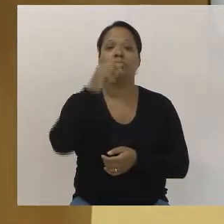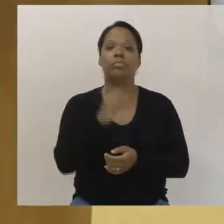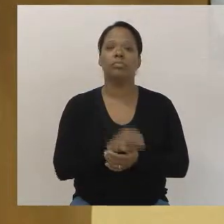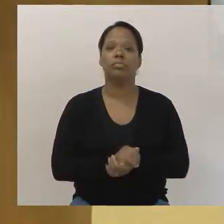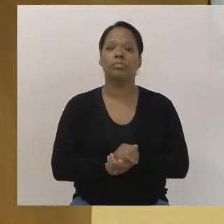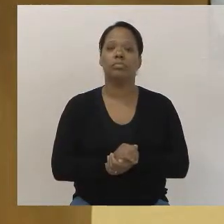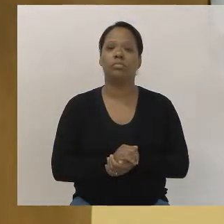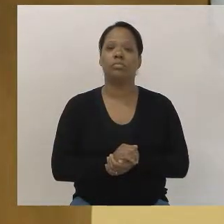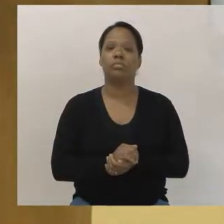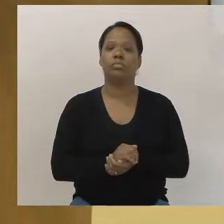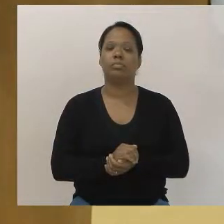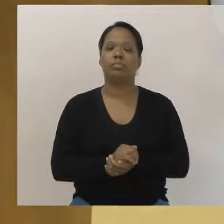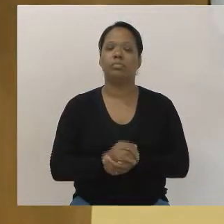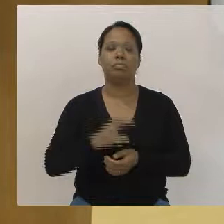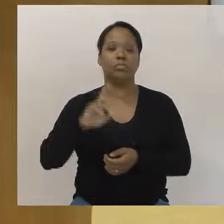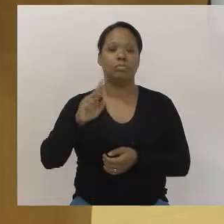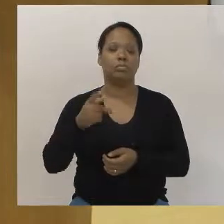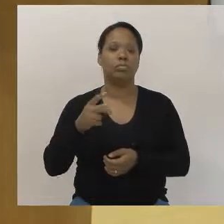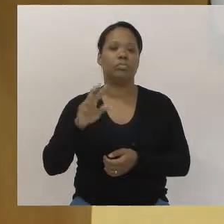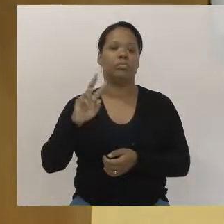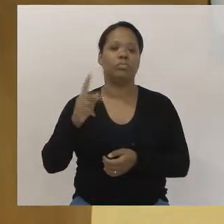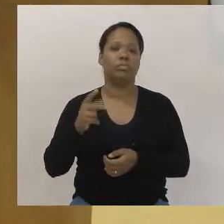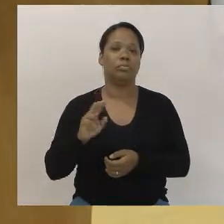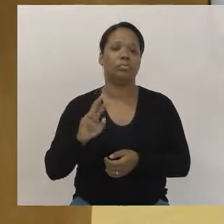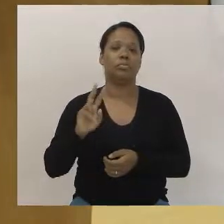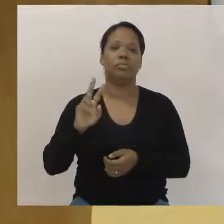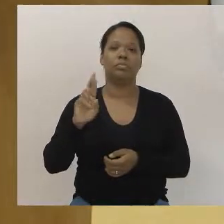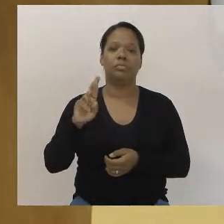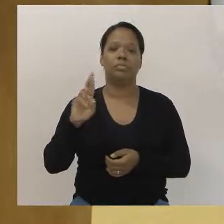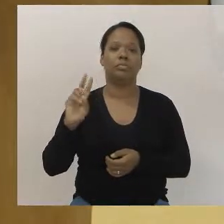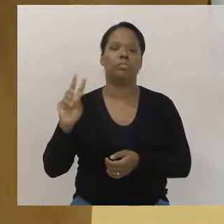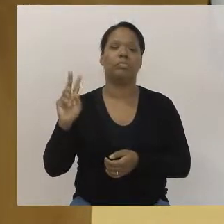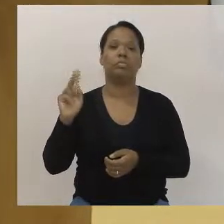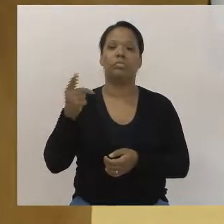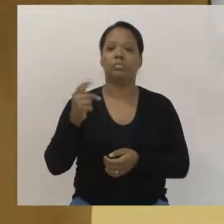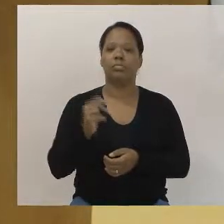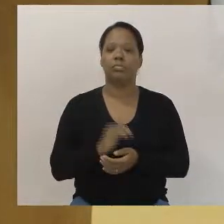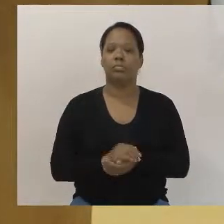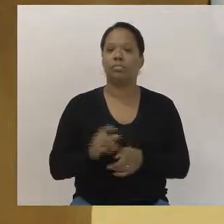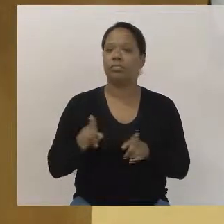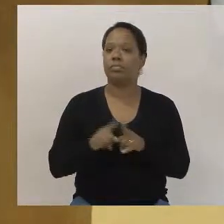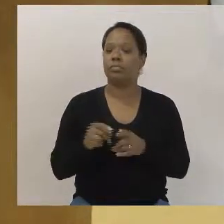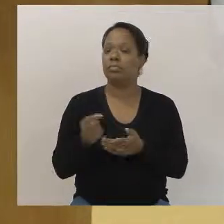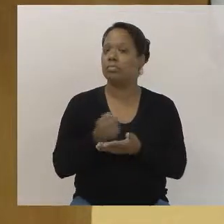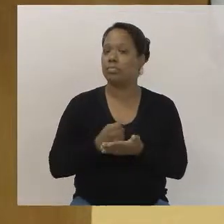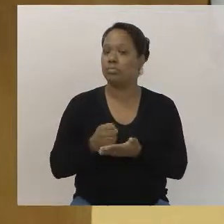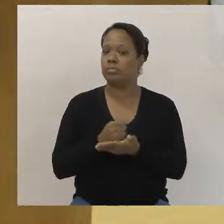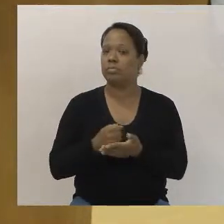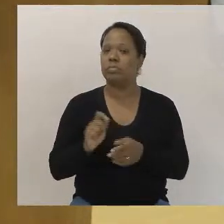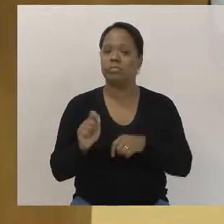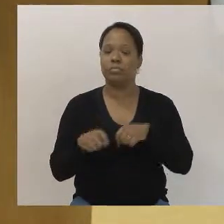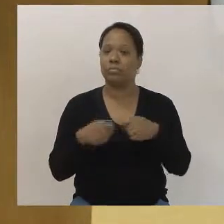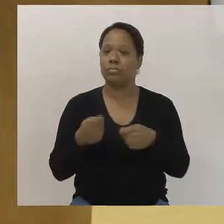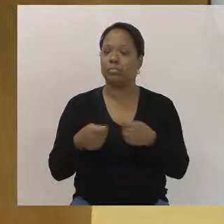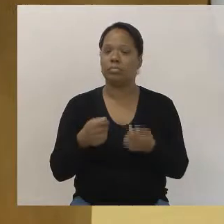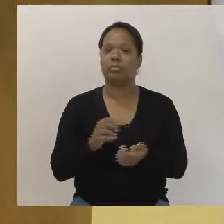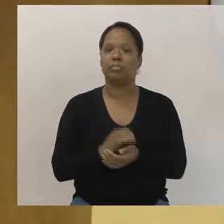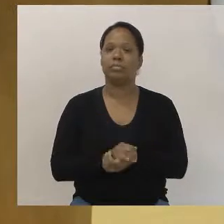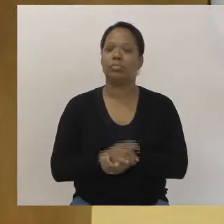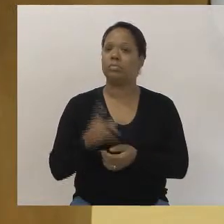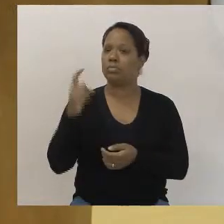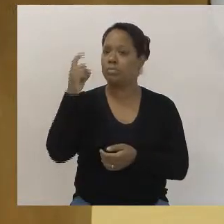manutenção de rh o difícil é a manutenção de medicação o difícil